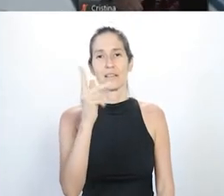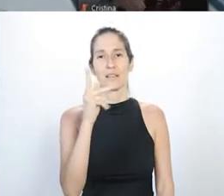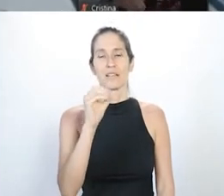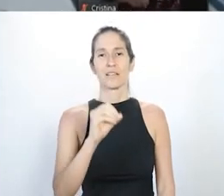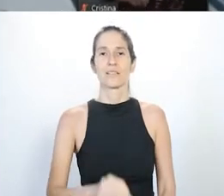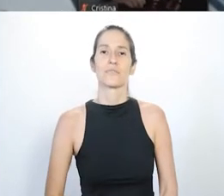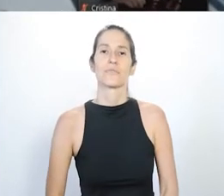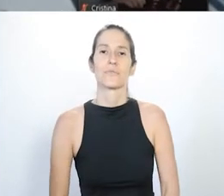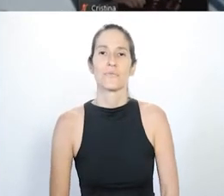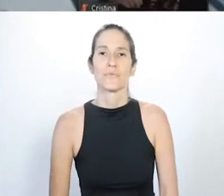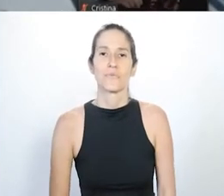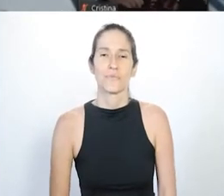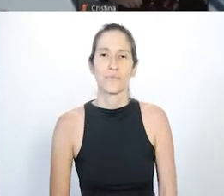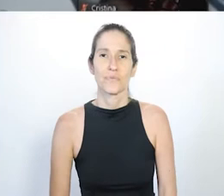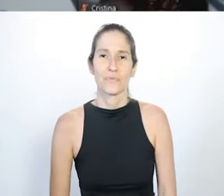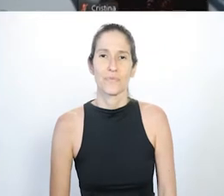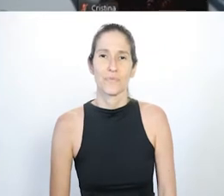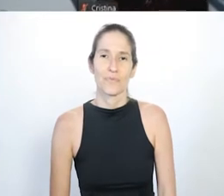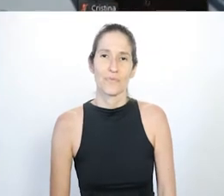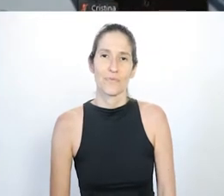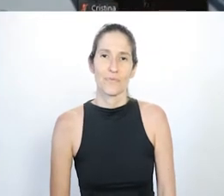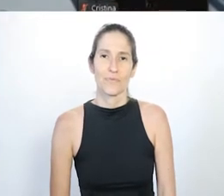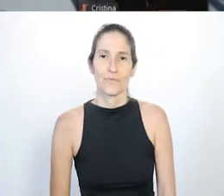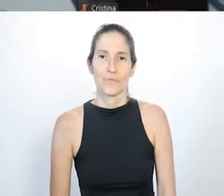E aí?